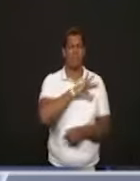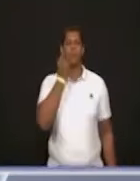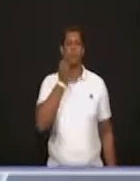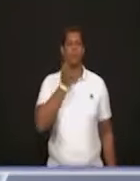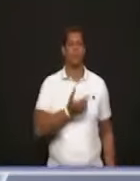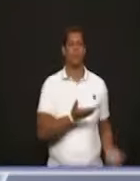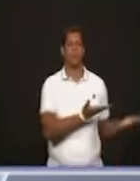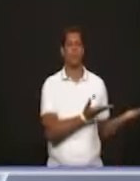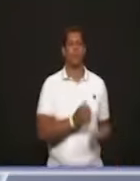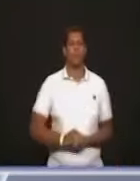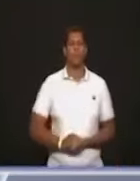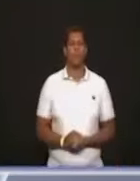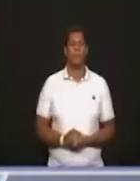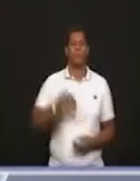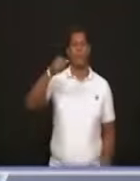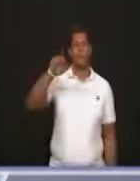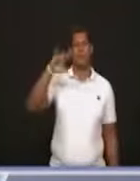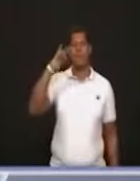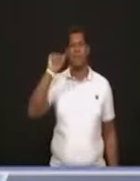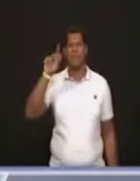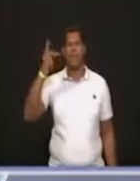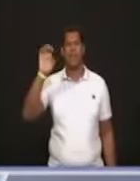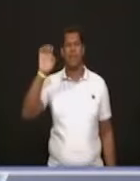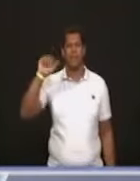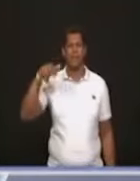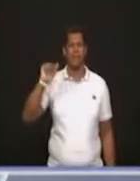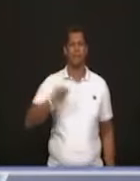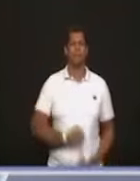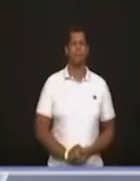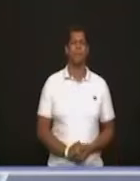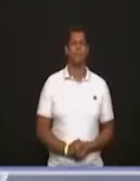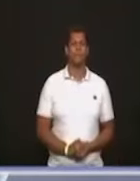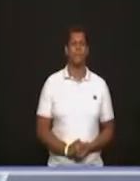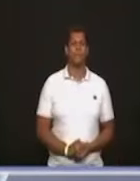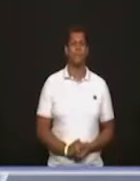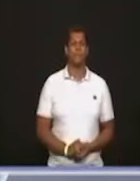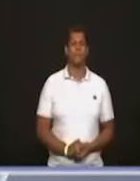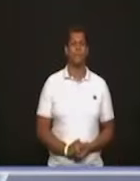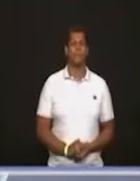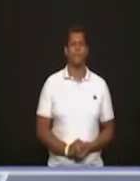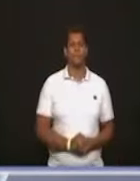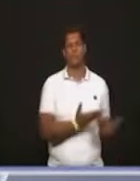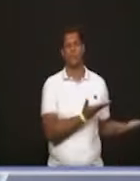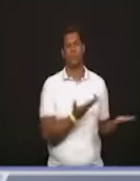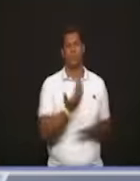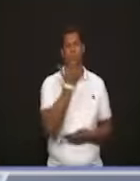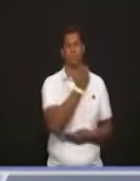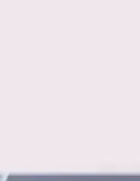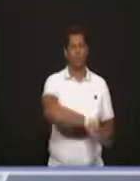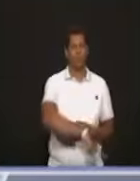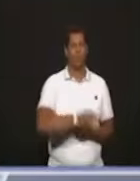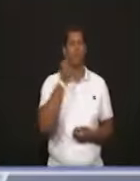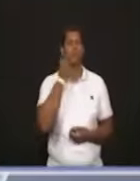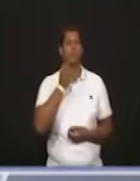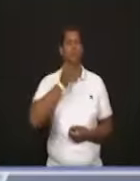ônibus em final de semana aos domingos né coisa que existe hoje eh Então essas coisas que dizem respeito ao dia a dia